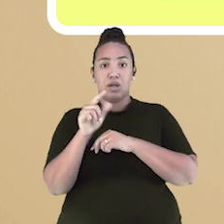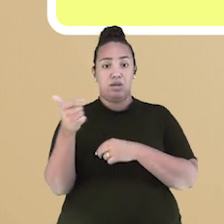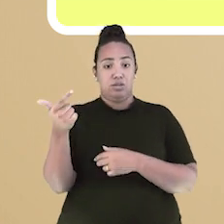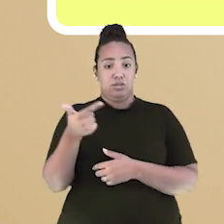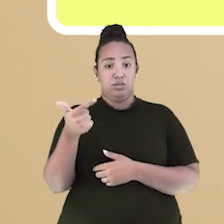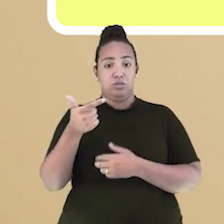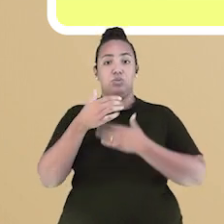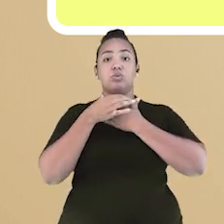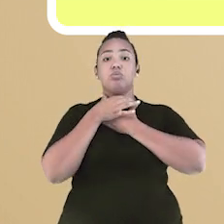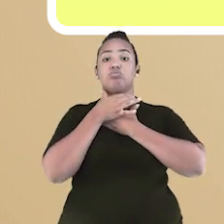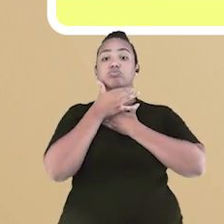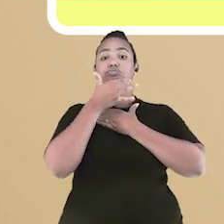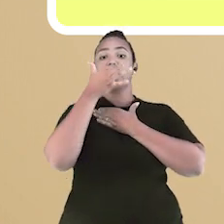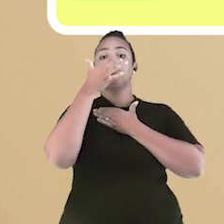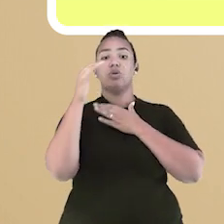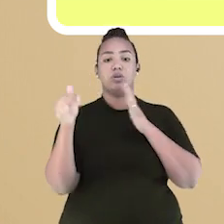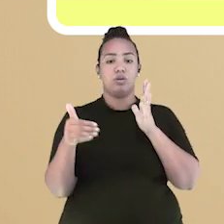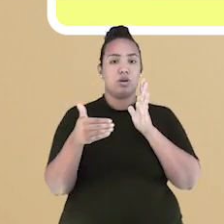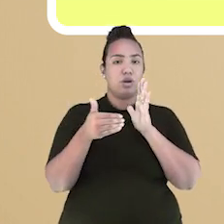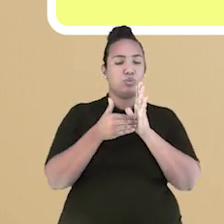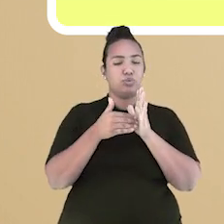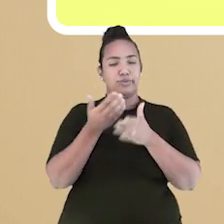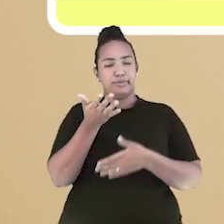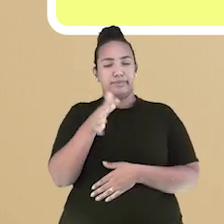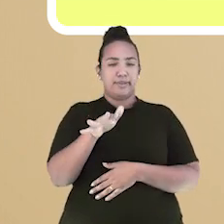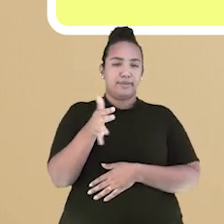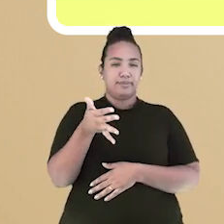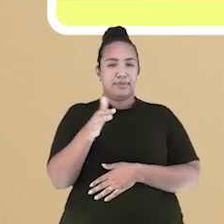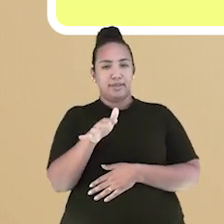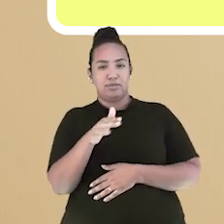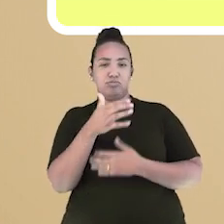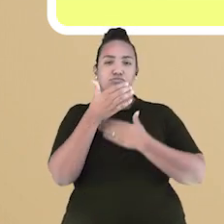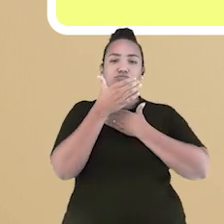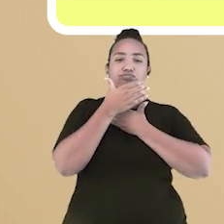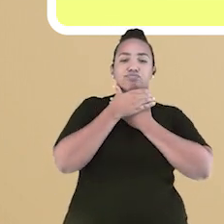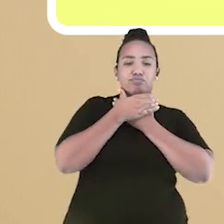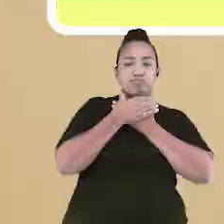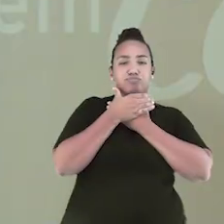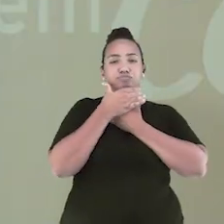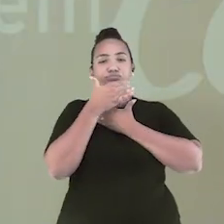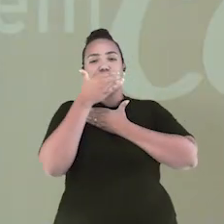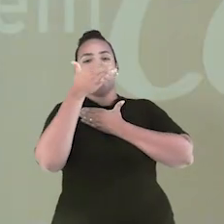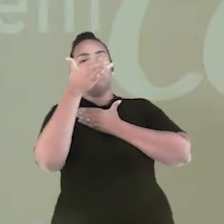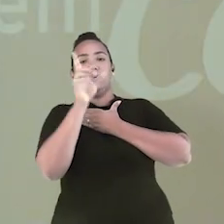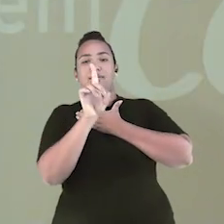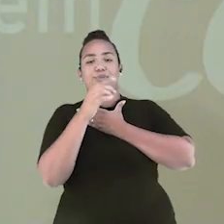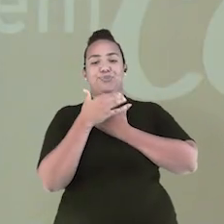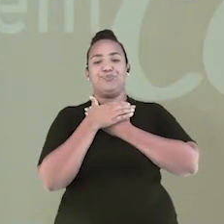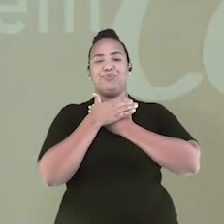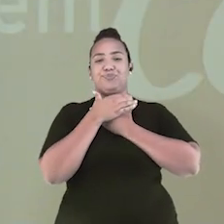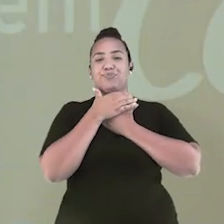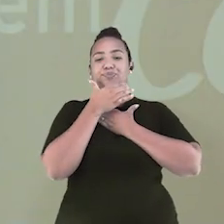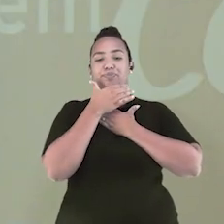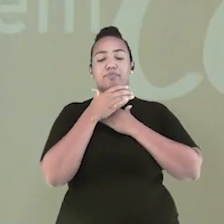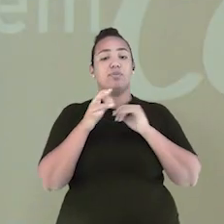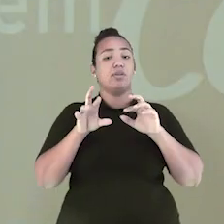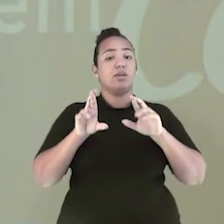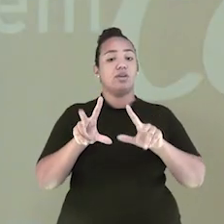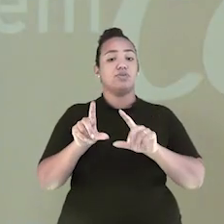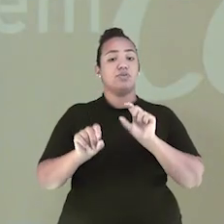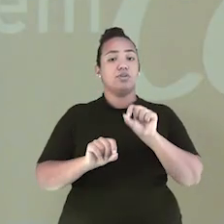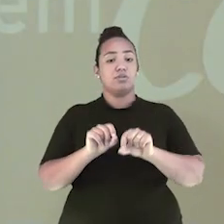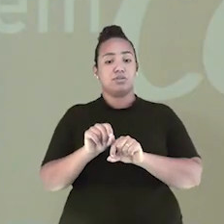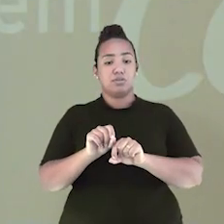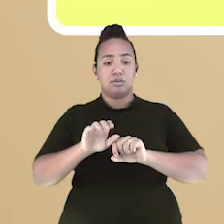bem mais longo e a última tem o pescoço médio, nem tão curto, nem tão longo. Outra diferença entre elas são as patas,